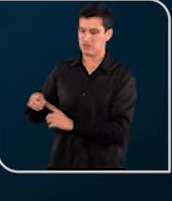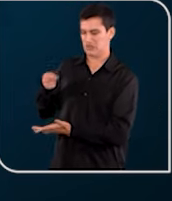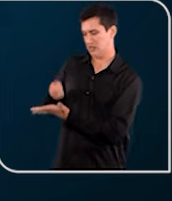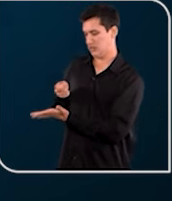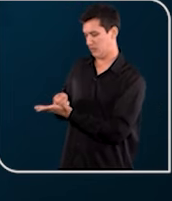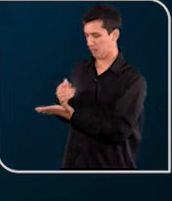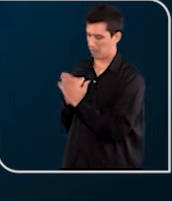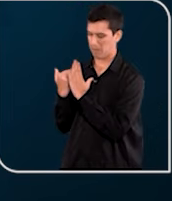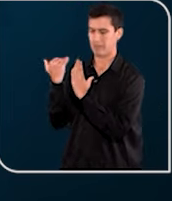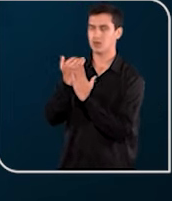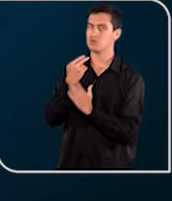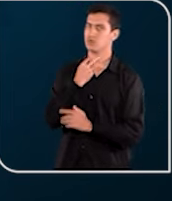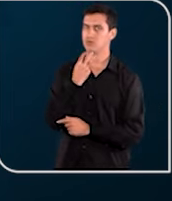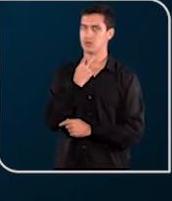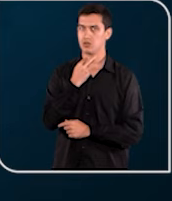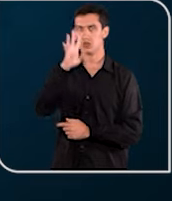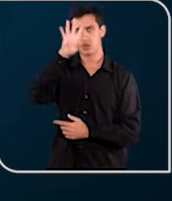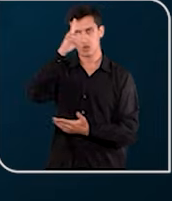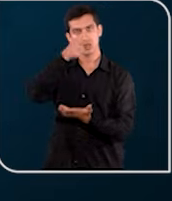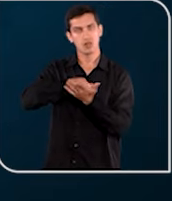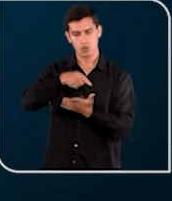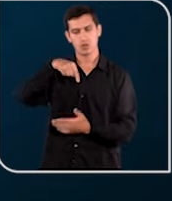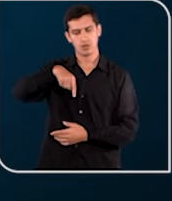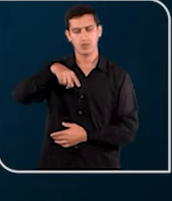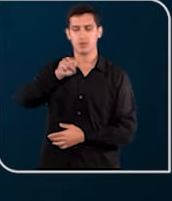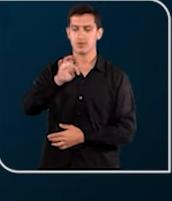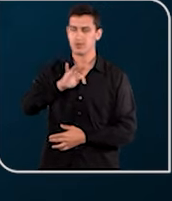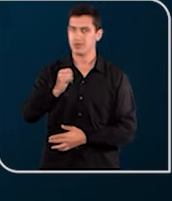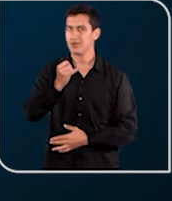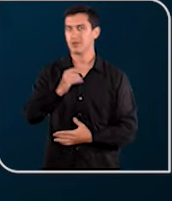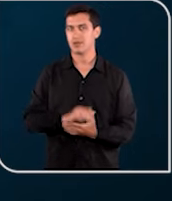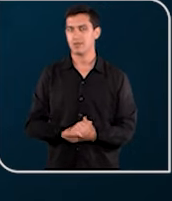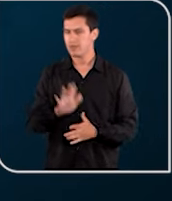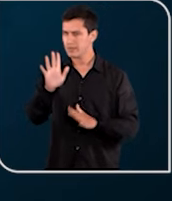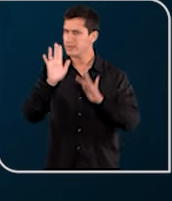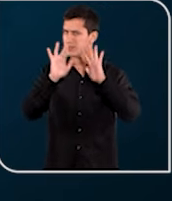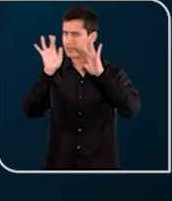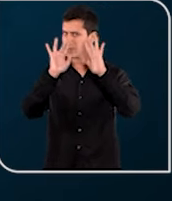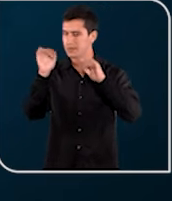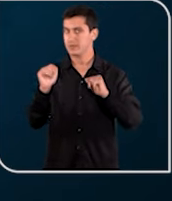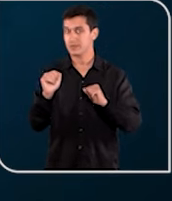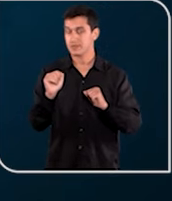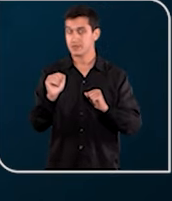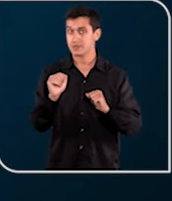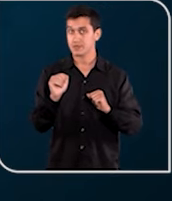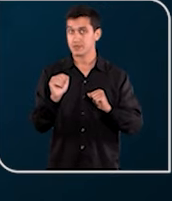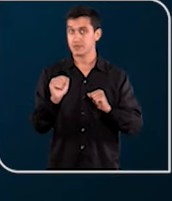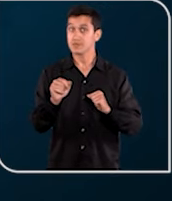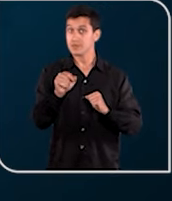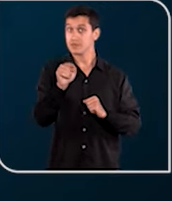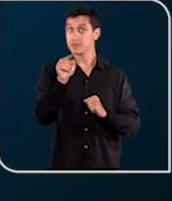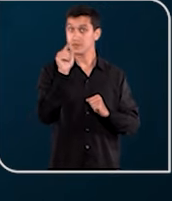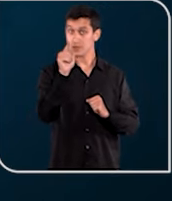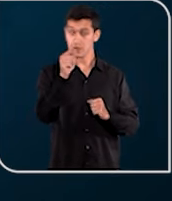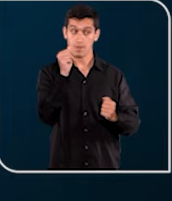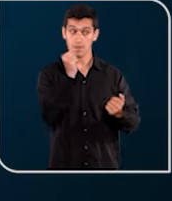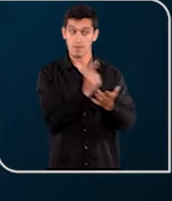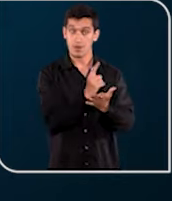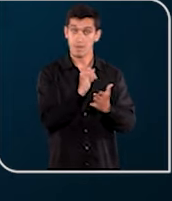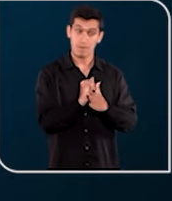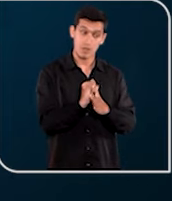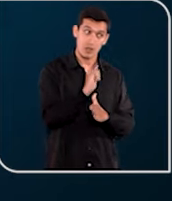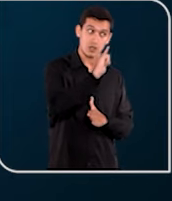excessiva A decisão é do Superior Tribunal de Justiça agora vamos imaginar uma situação aqui você comprou uma passagem de